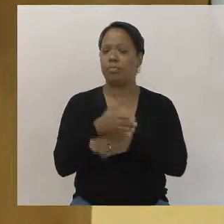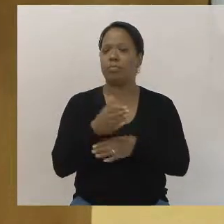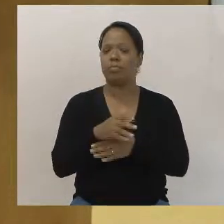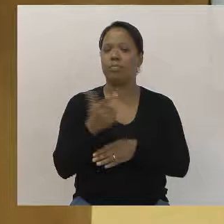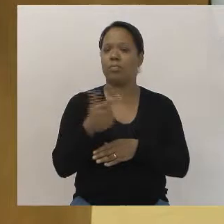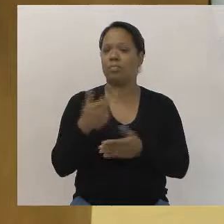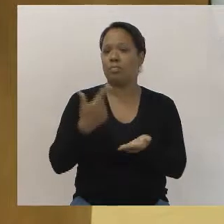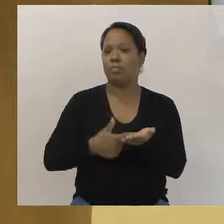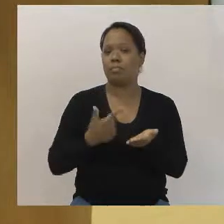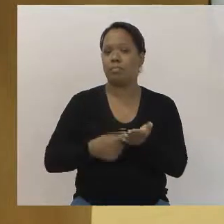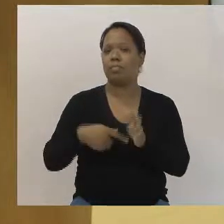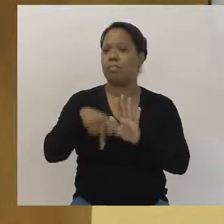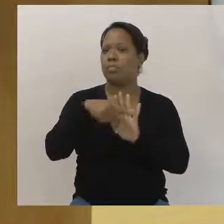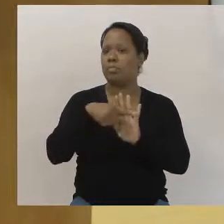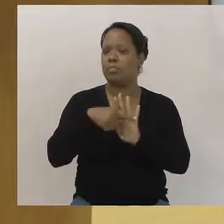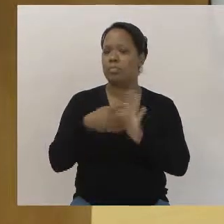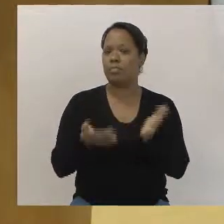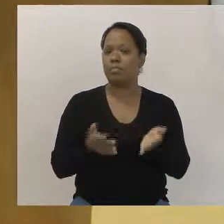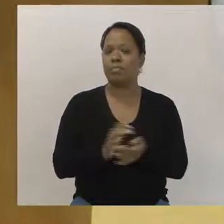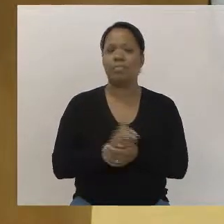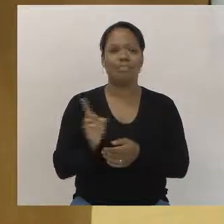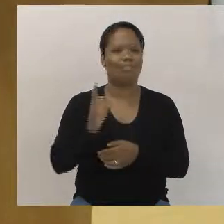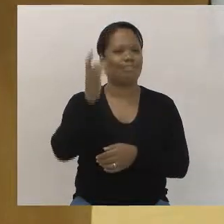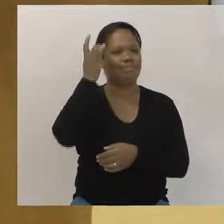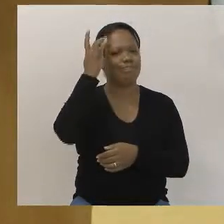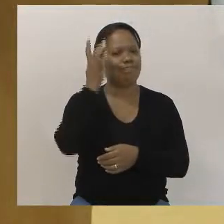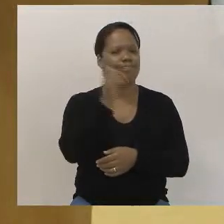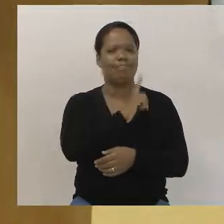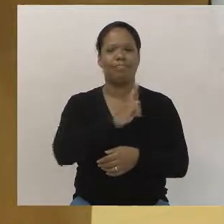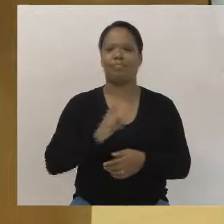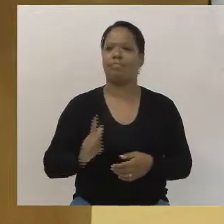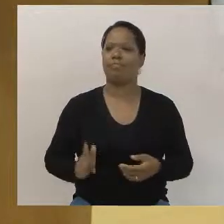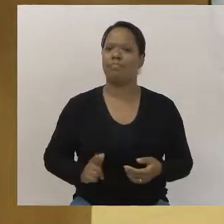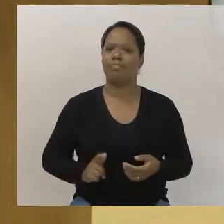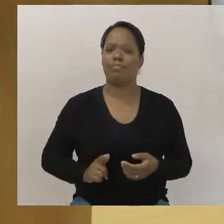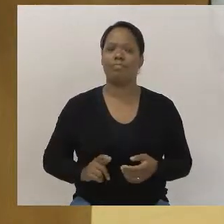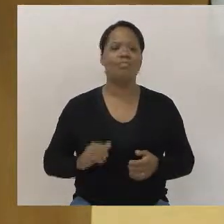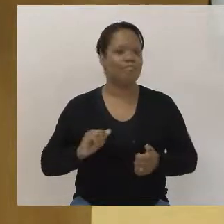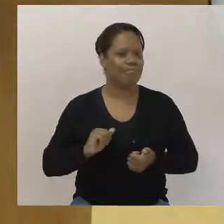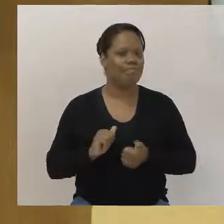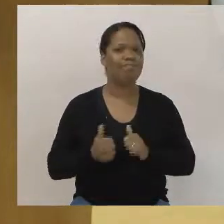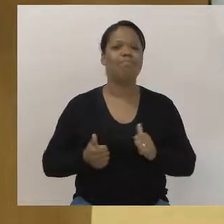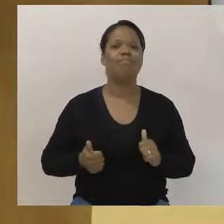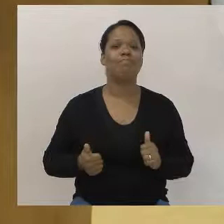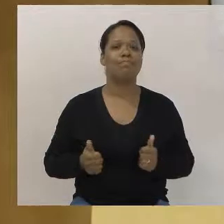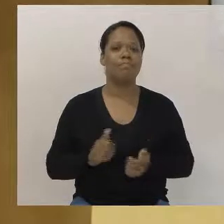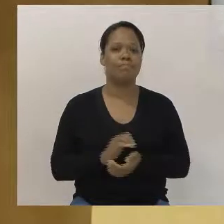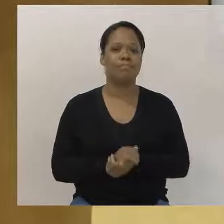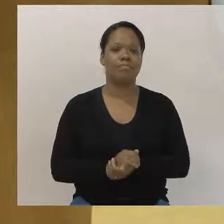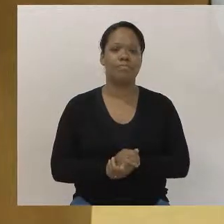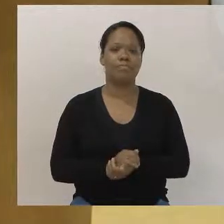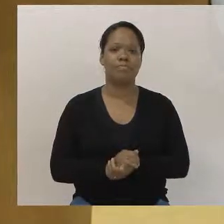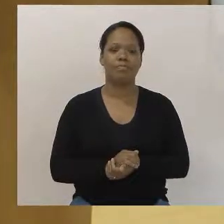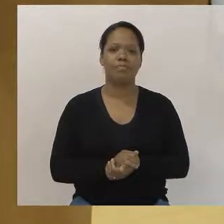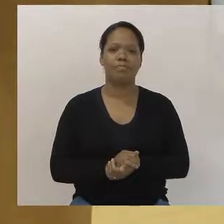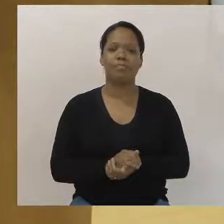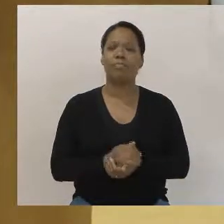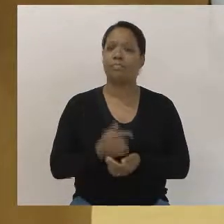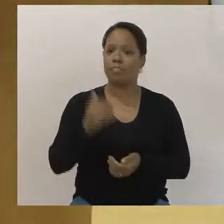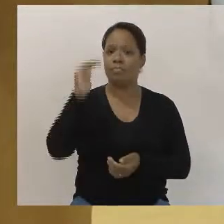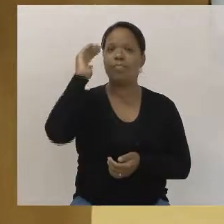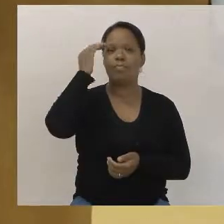plano então não é fácil gente governar é um desafio é que eu entendo